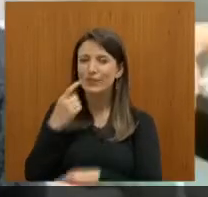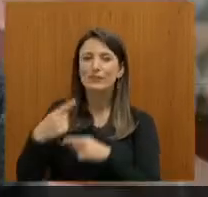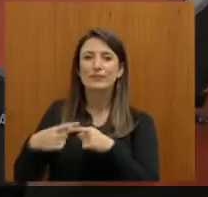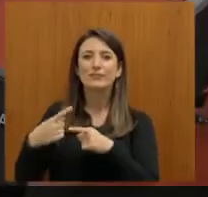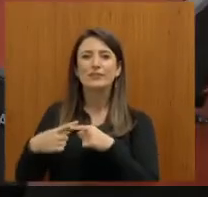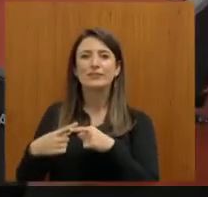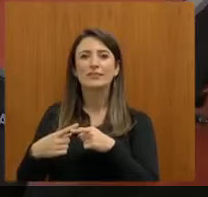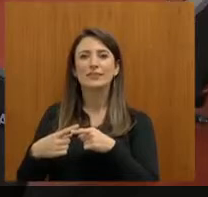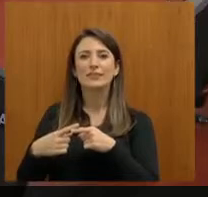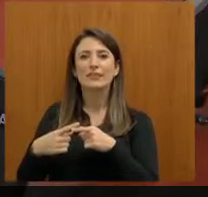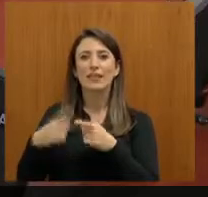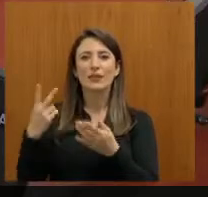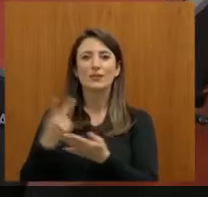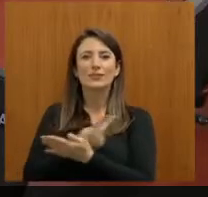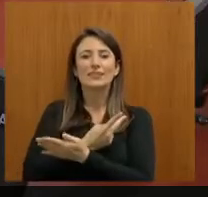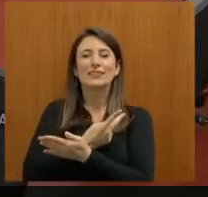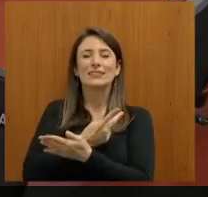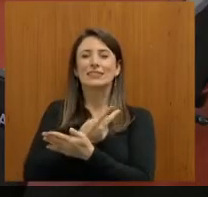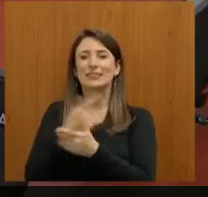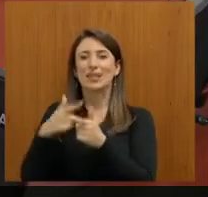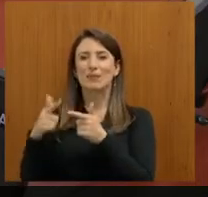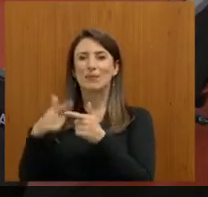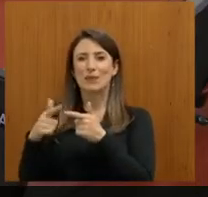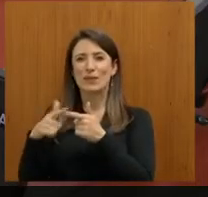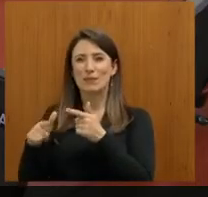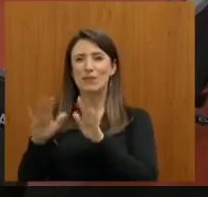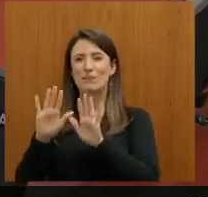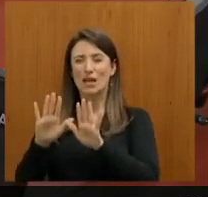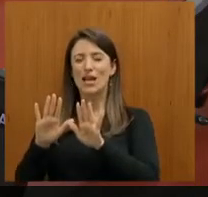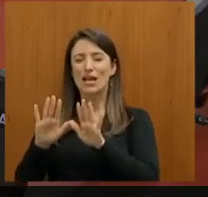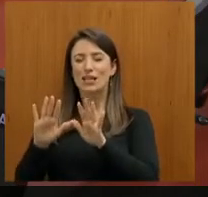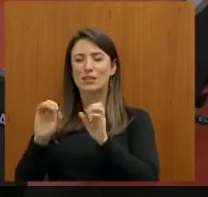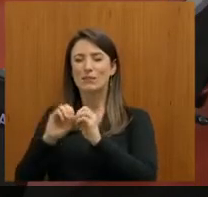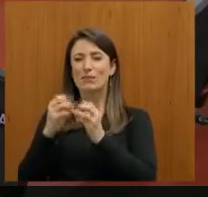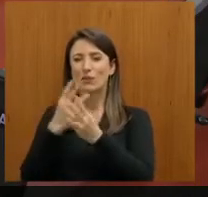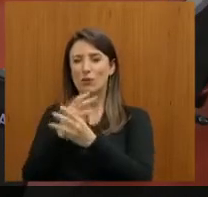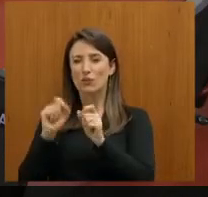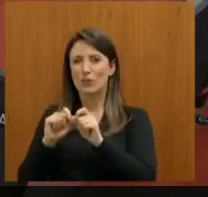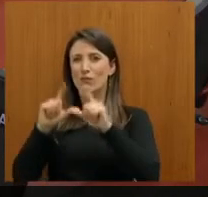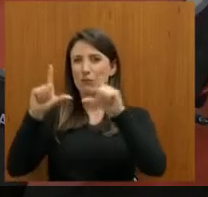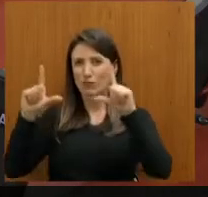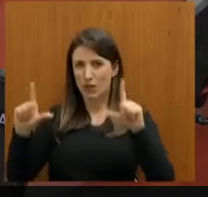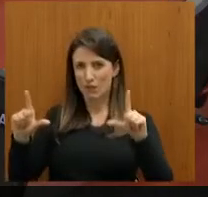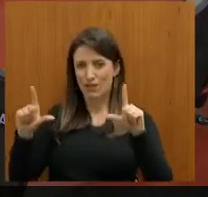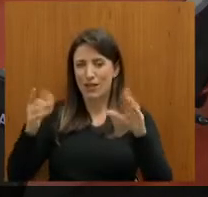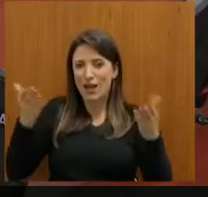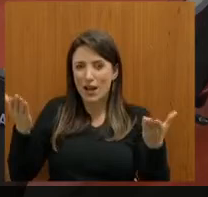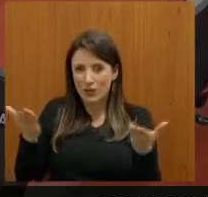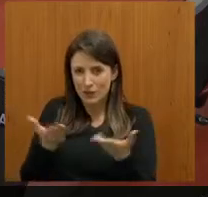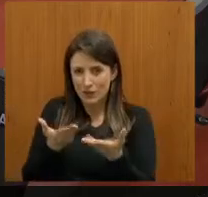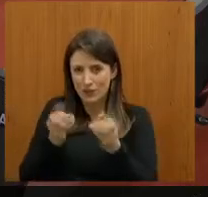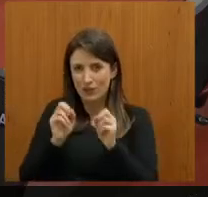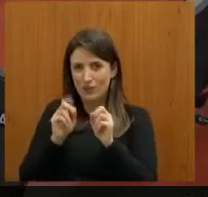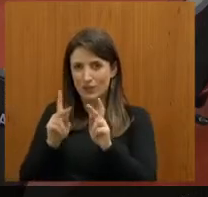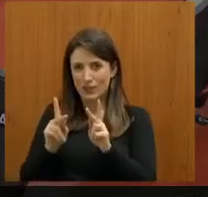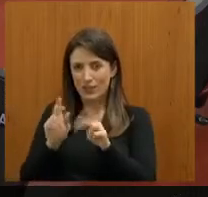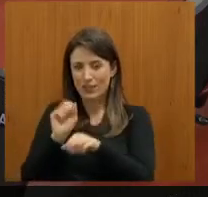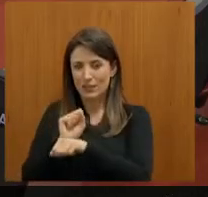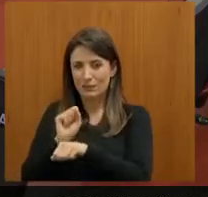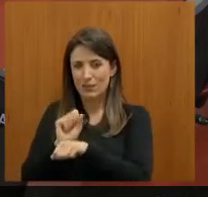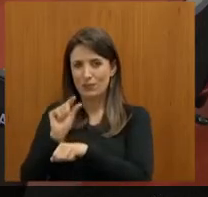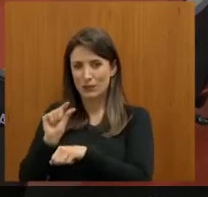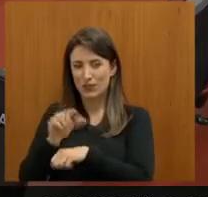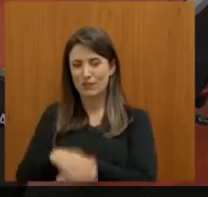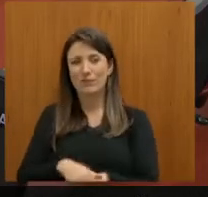porque tivemos aqui um contratempo Mas vamos colocar os seus slides aqui na tela nesse momento só um momentinho para gente